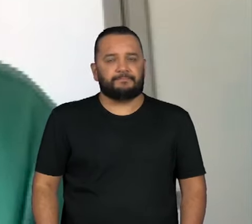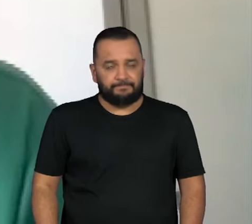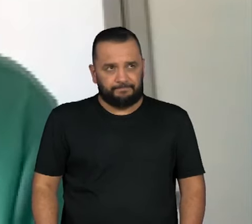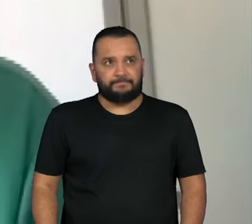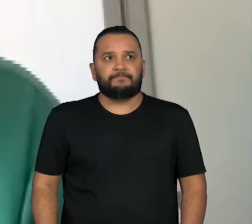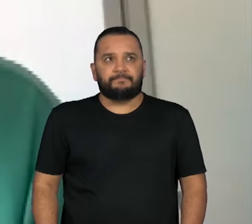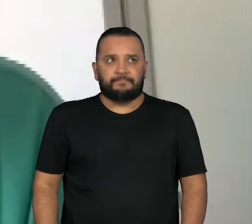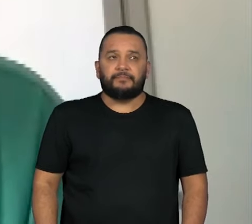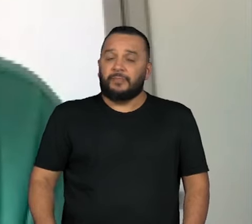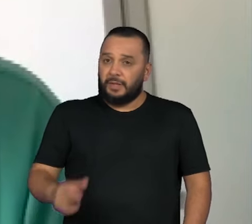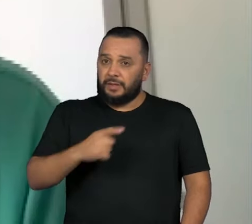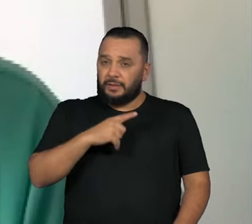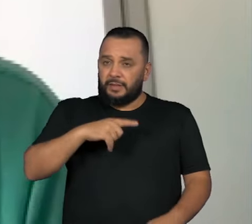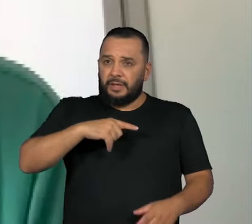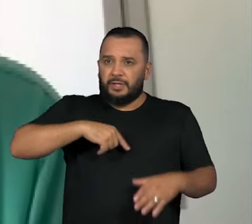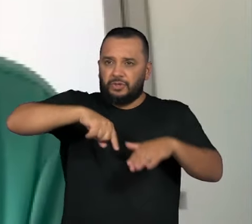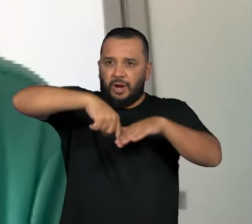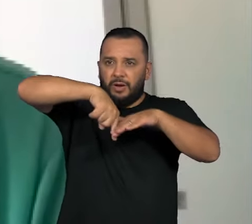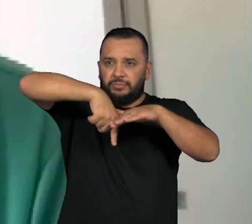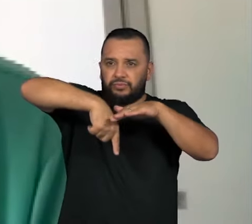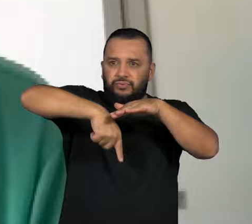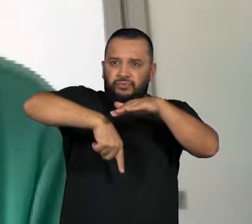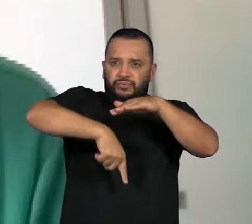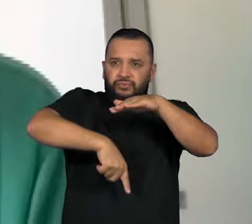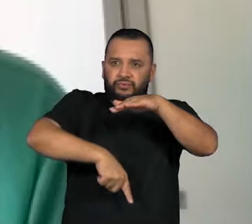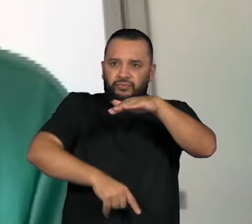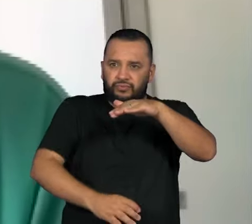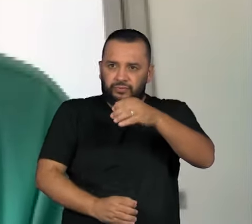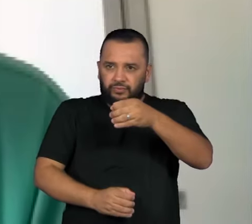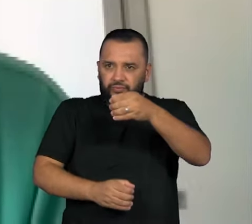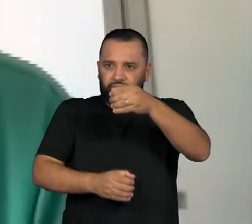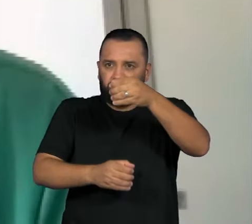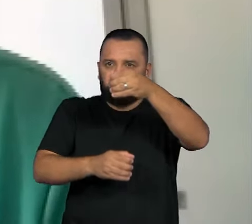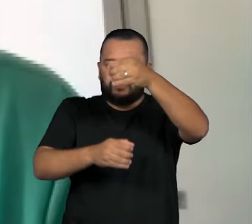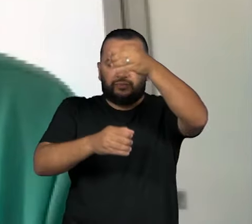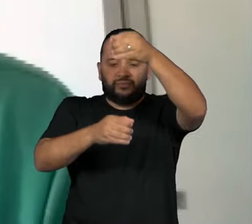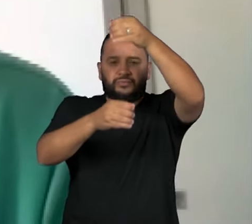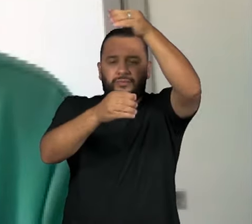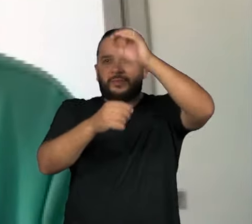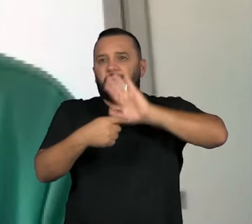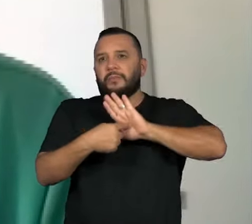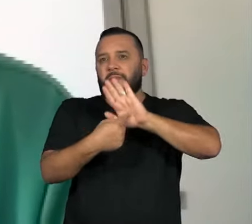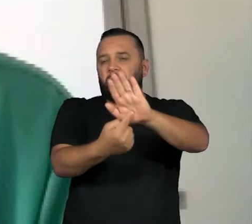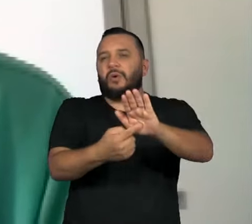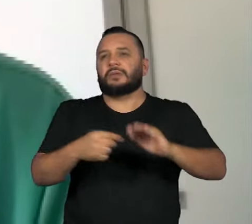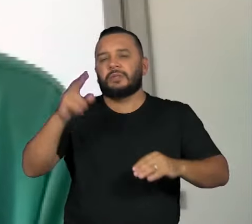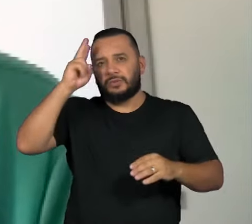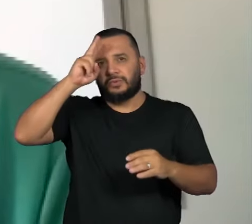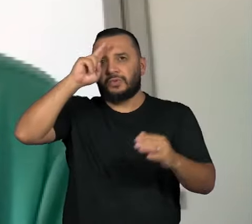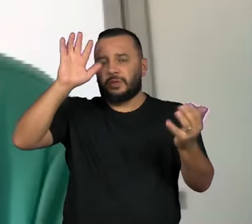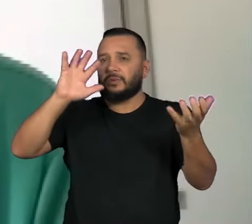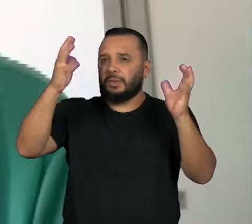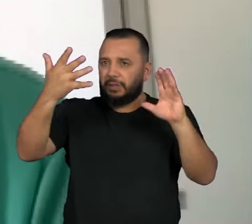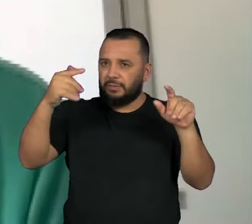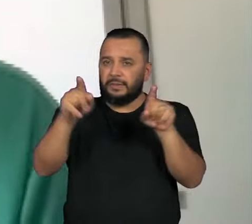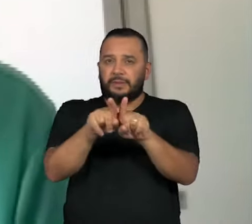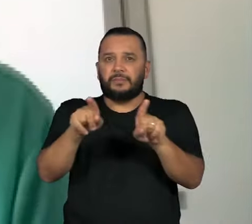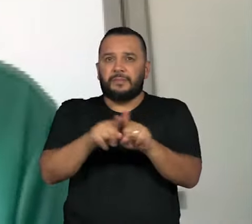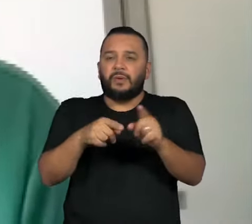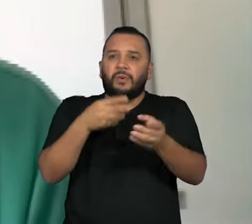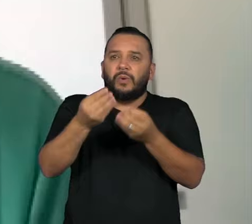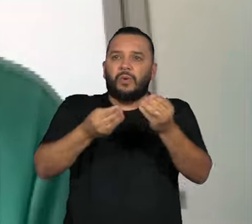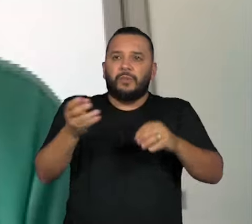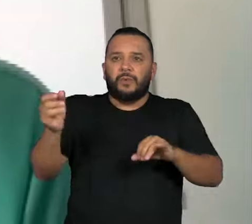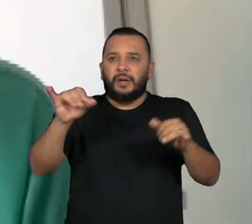Cada camada que eu recupero no passado constrói ou reconstrói a história do clima e da química atmosférica